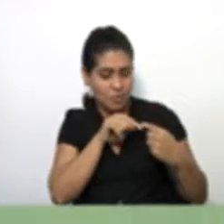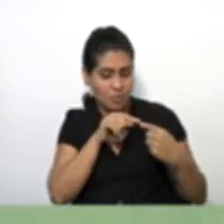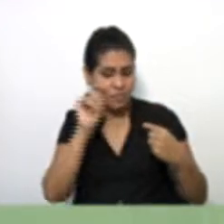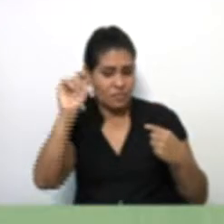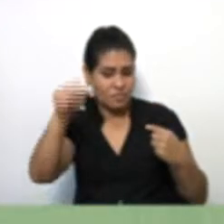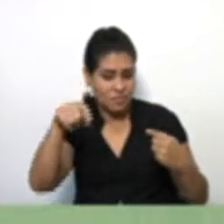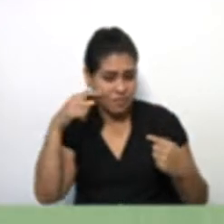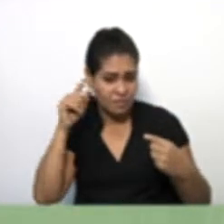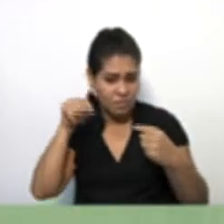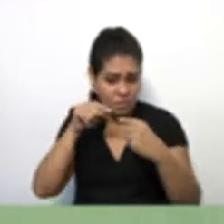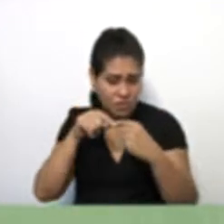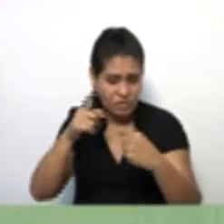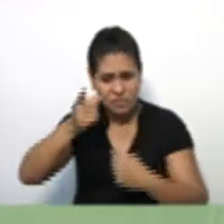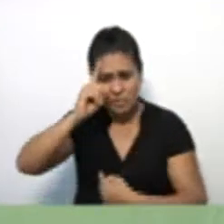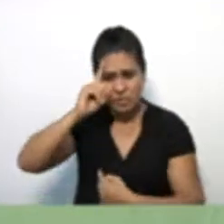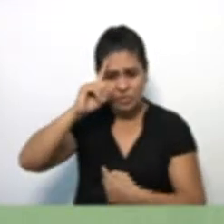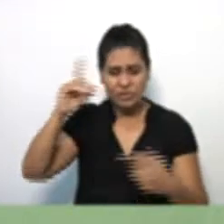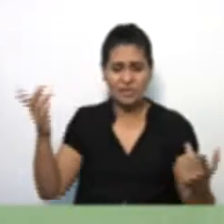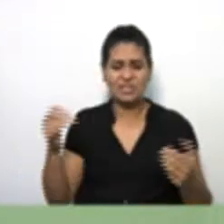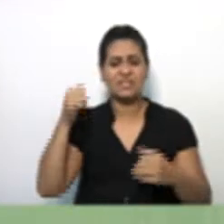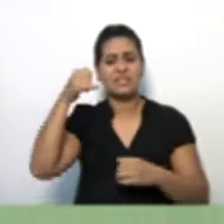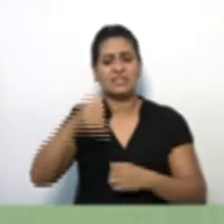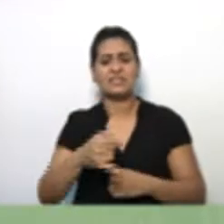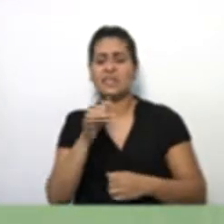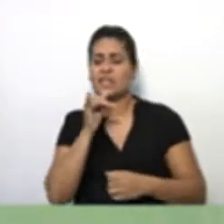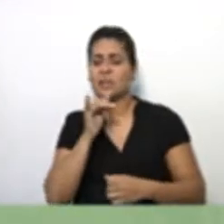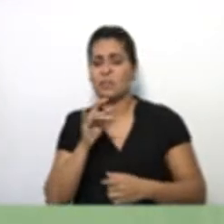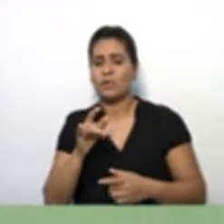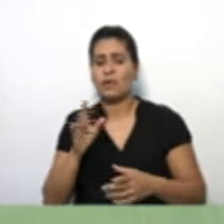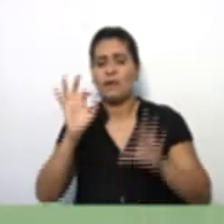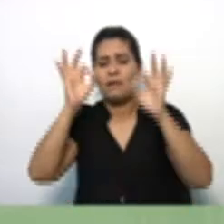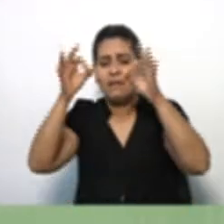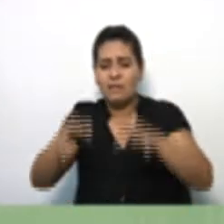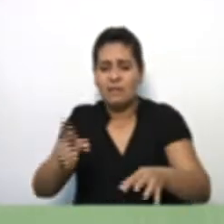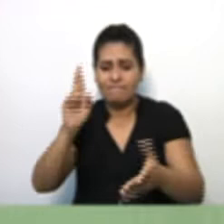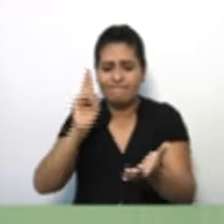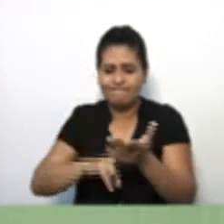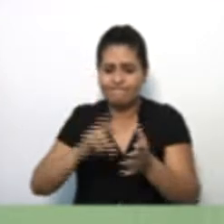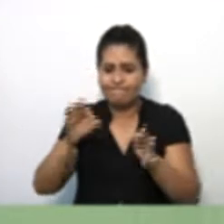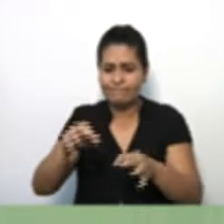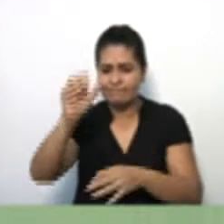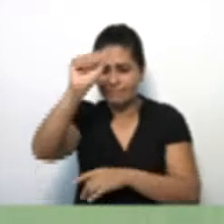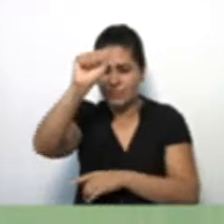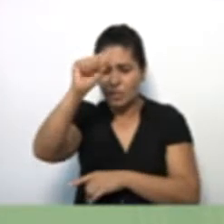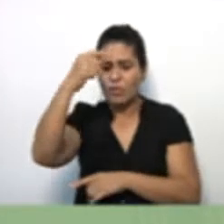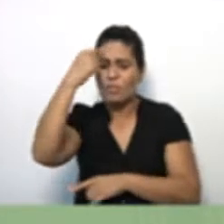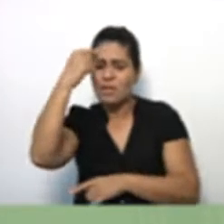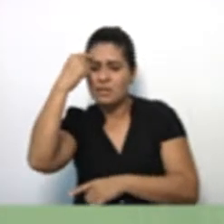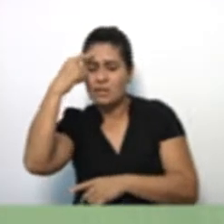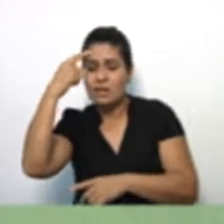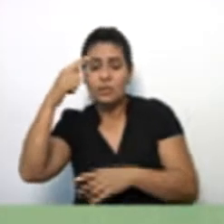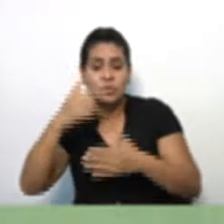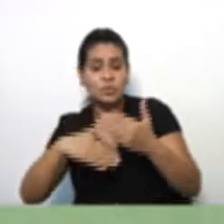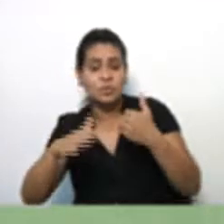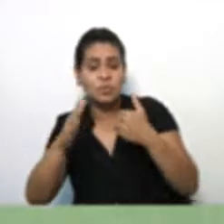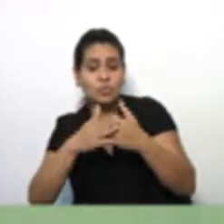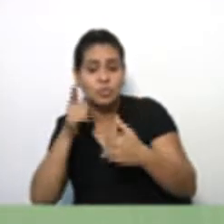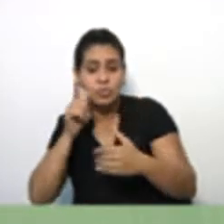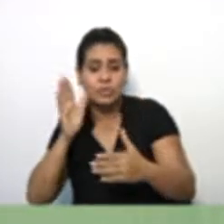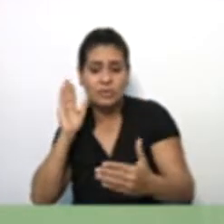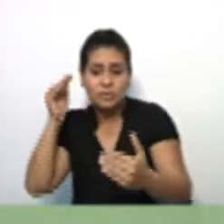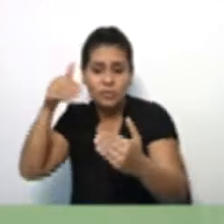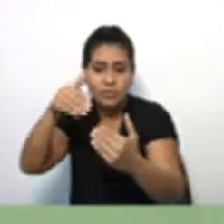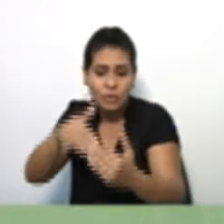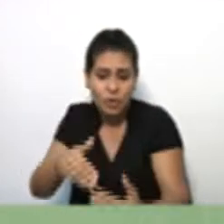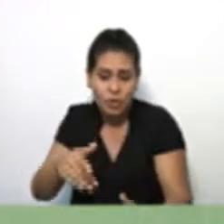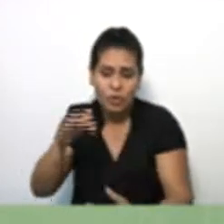objetivos com foco na rotina diária. Se a gente viu aqui que a resposta certa estava trabalhando o quê? Ó? Forma como será feito, alcançando